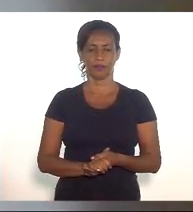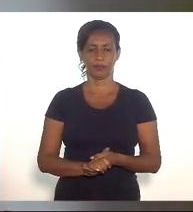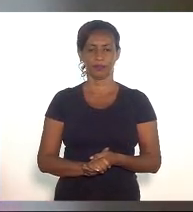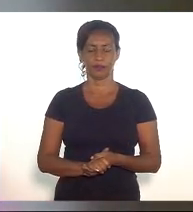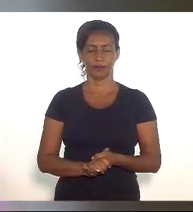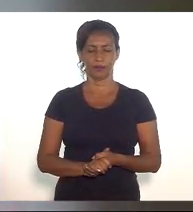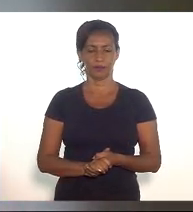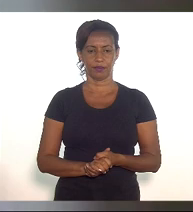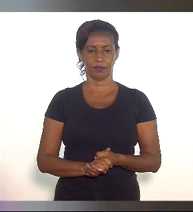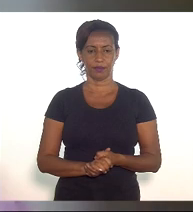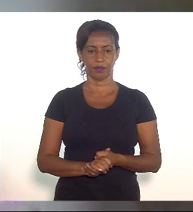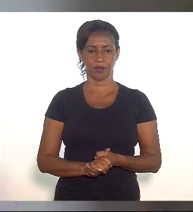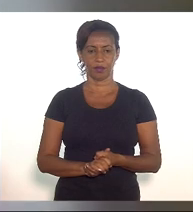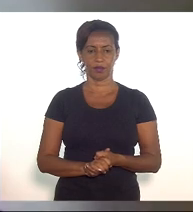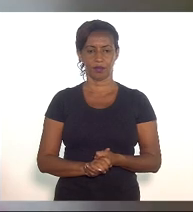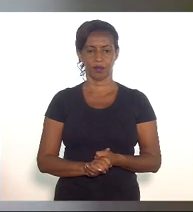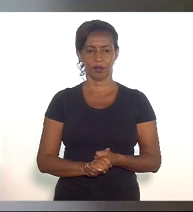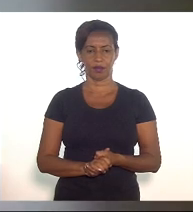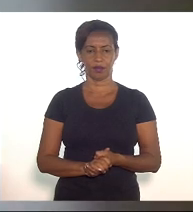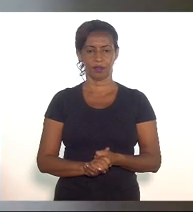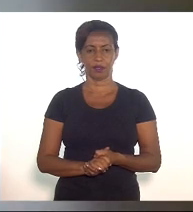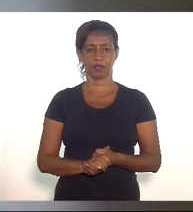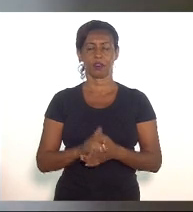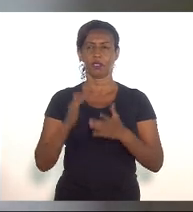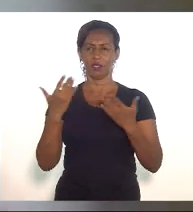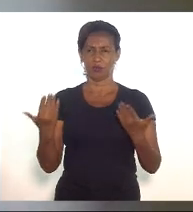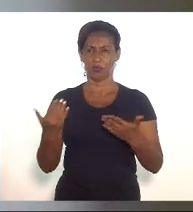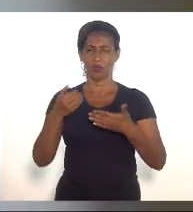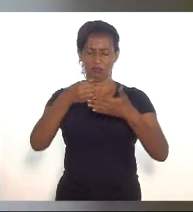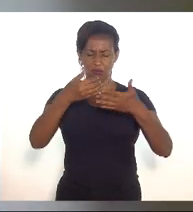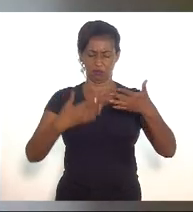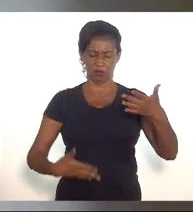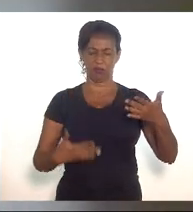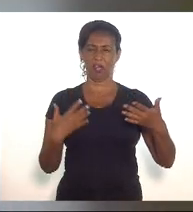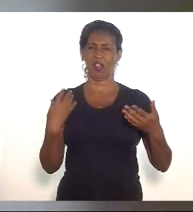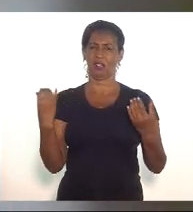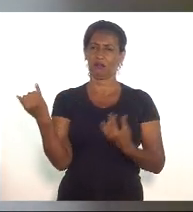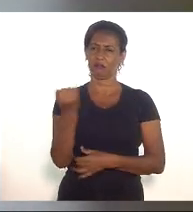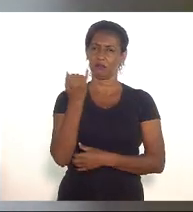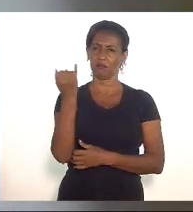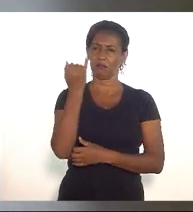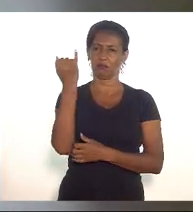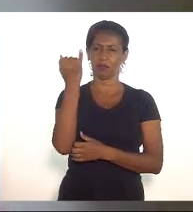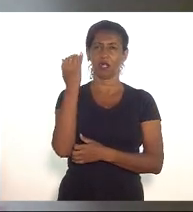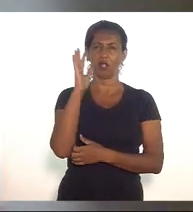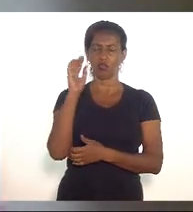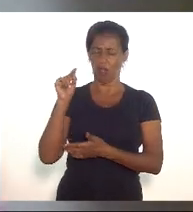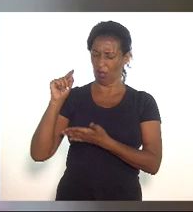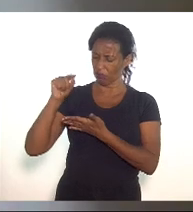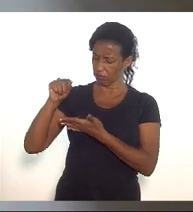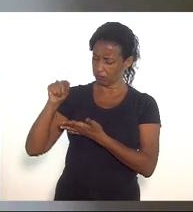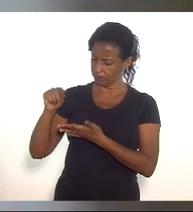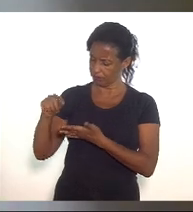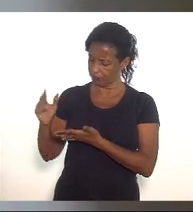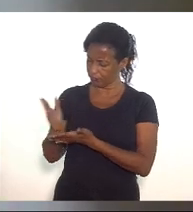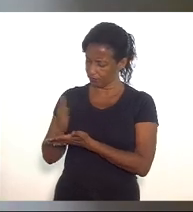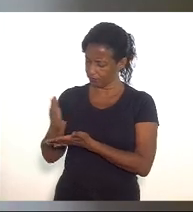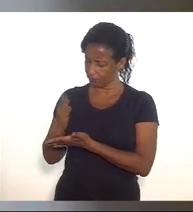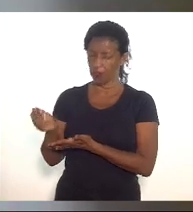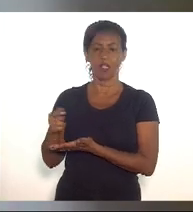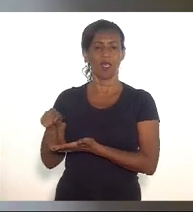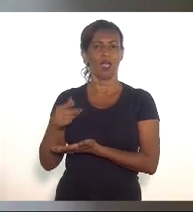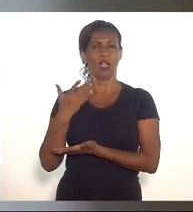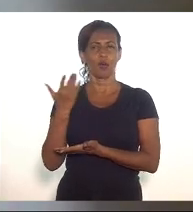considero que foi uma exposição muito qualificada e instrutiva. Eu também fiz vários apontamentos e queria passar